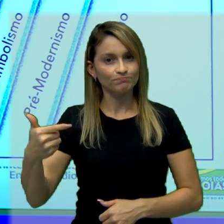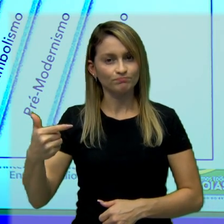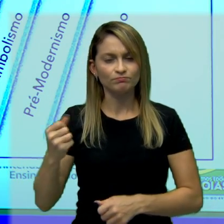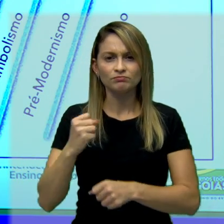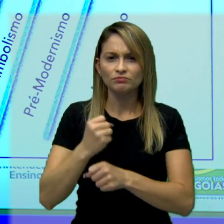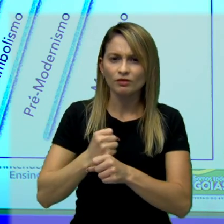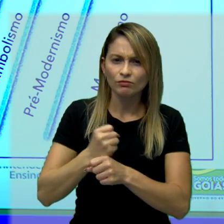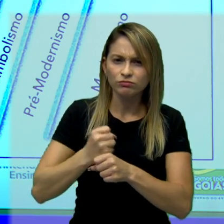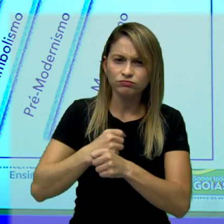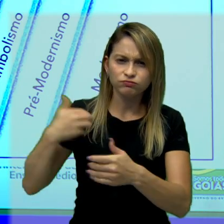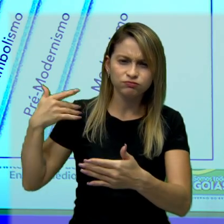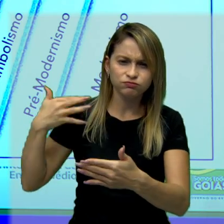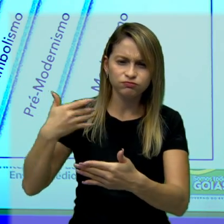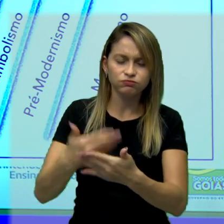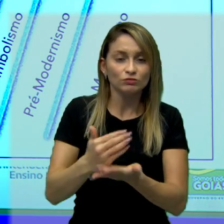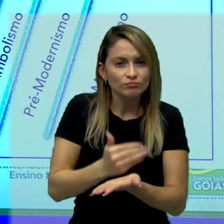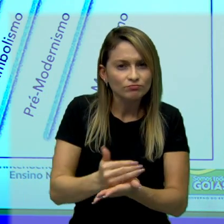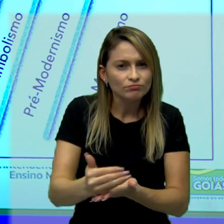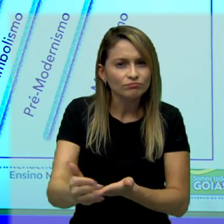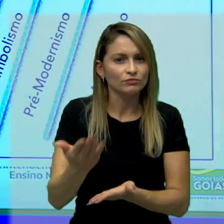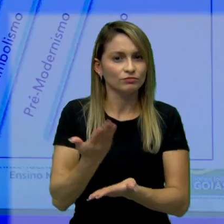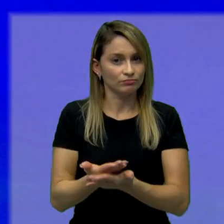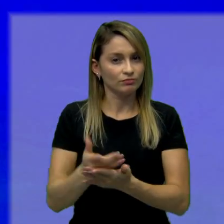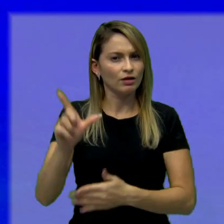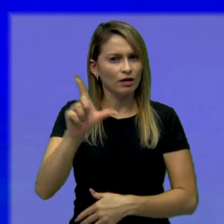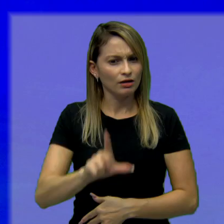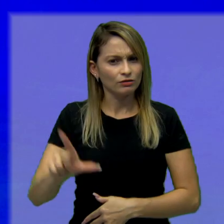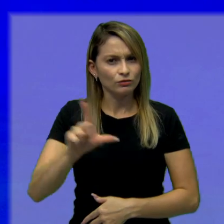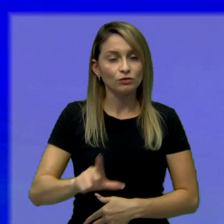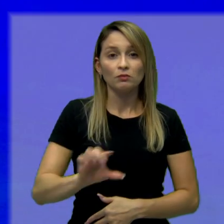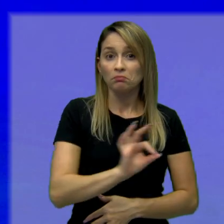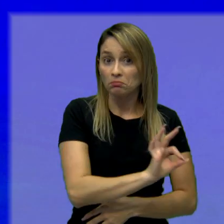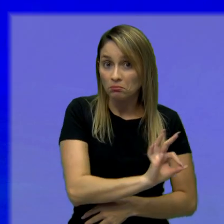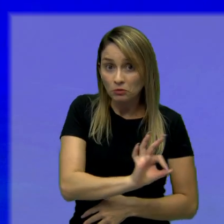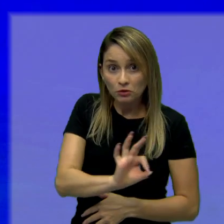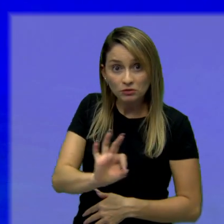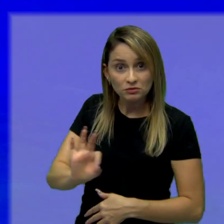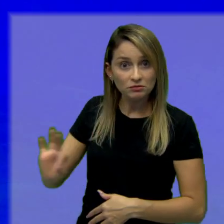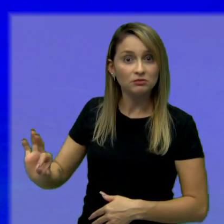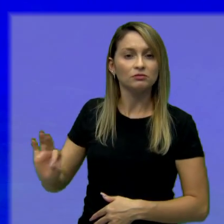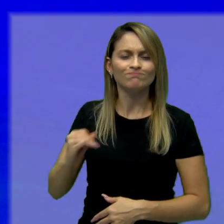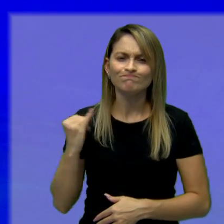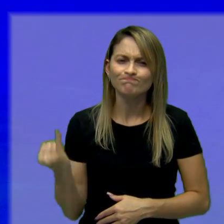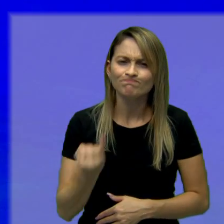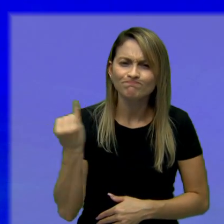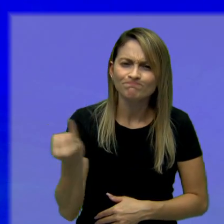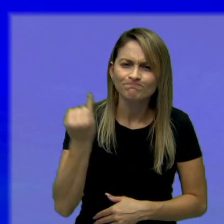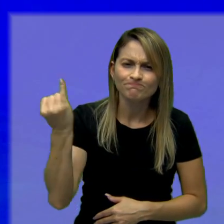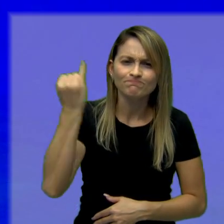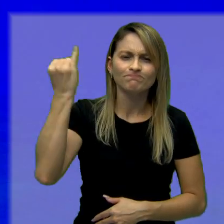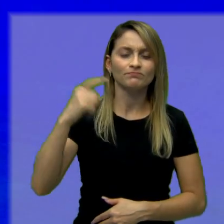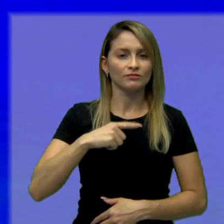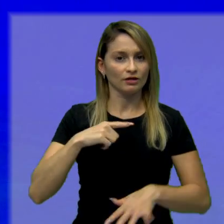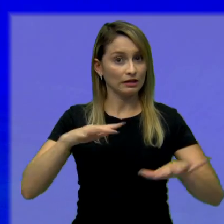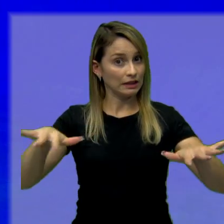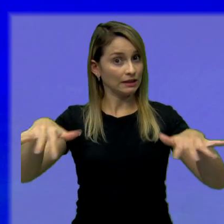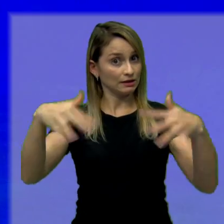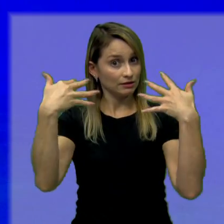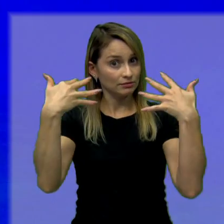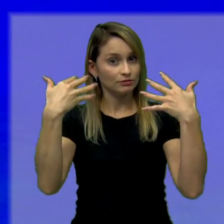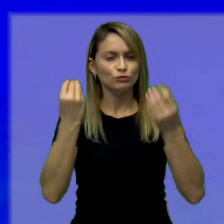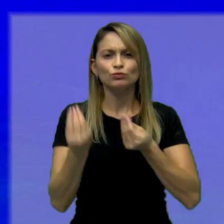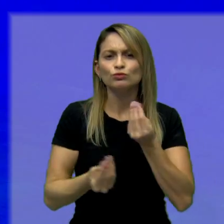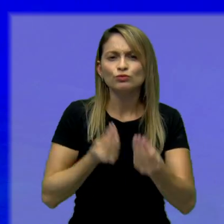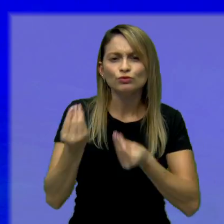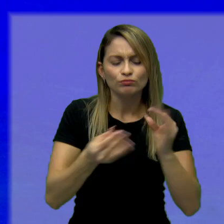1922 é o ano de início dessa escola literária, que é o modernismo. É muito importante você se ater